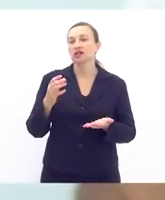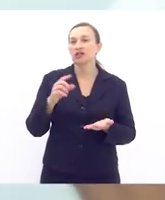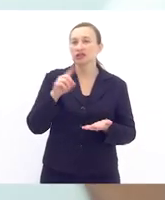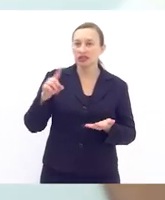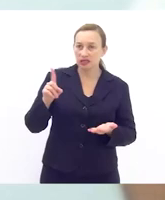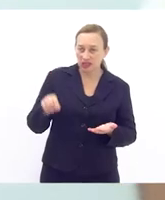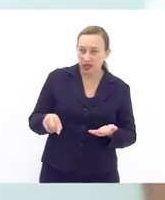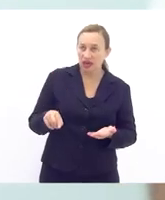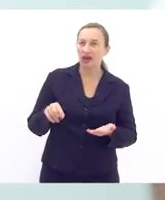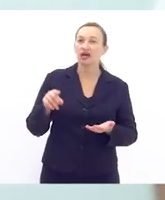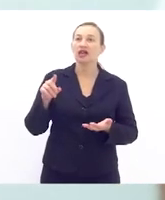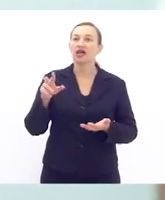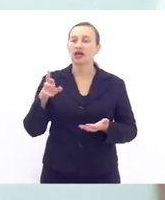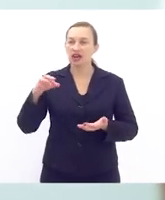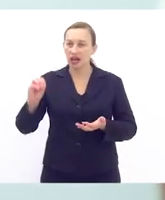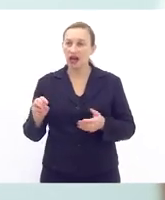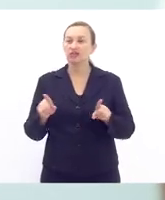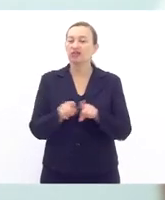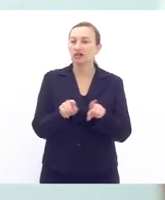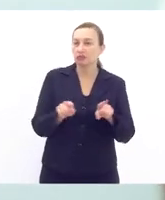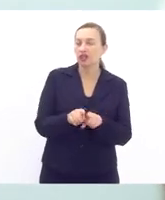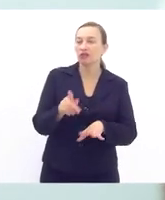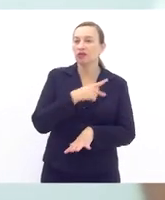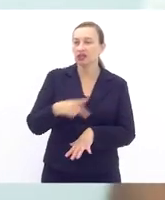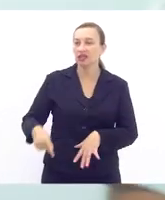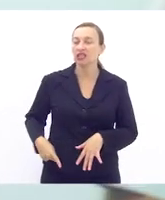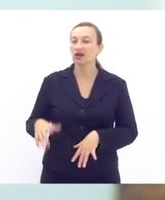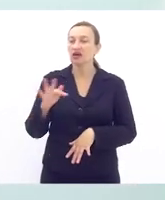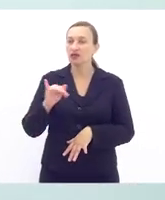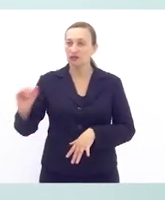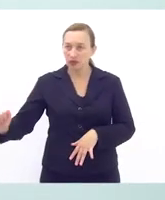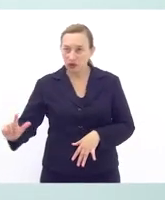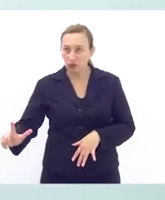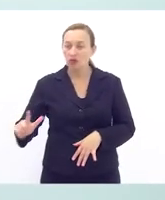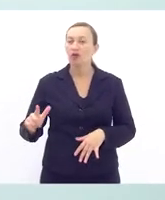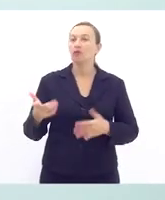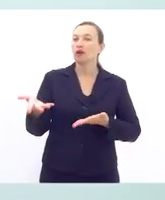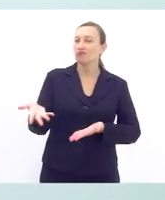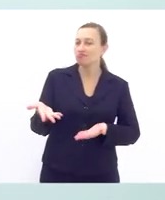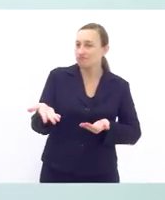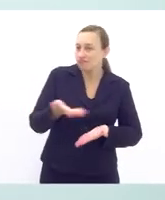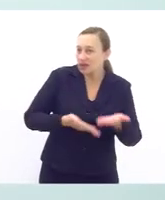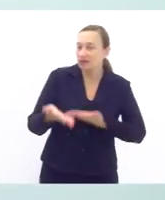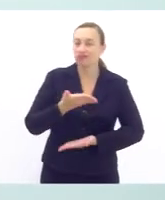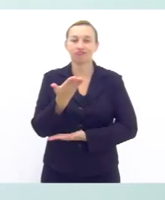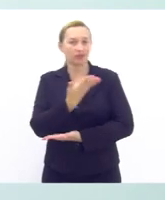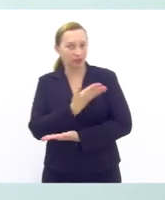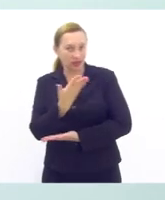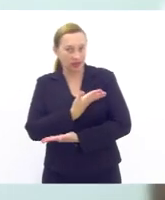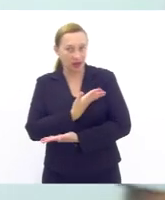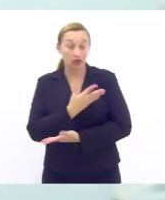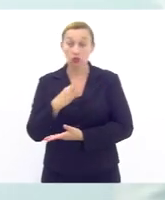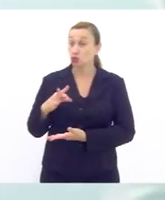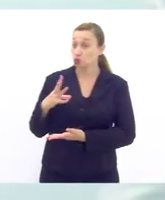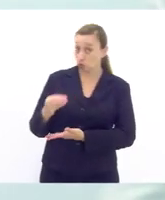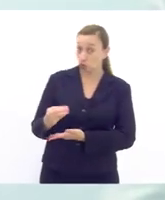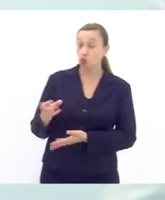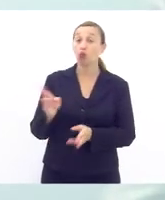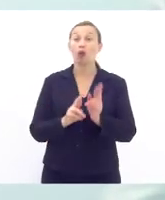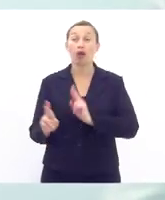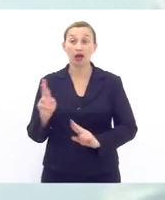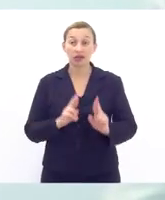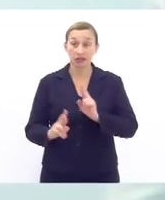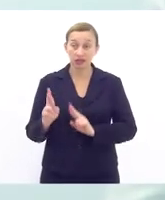Ricardo quanto o nosso Presidente fio aqui pela parceria pela amizade Sobretudo com relação